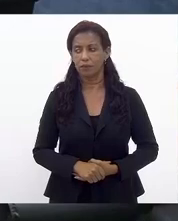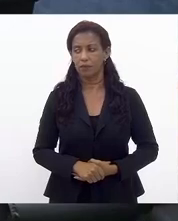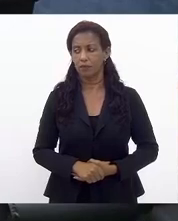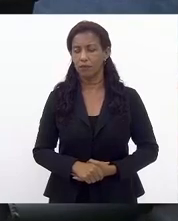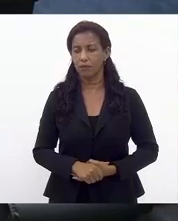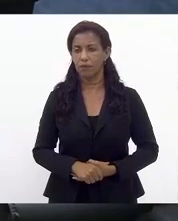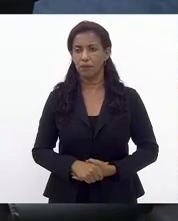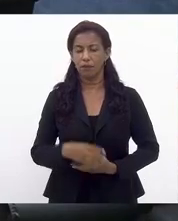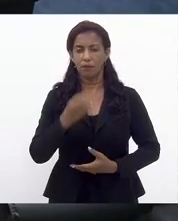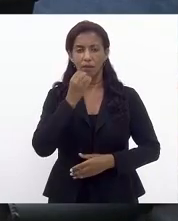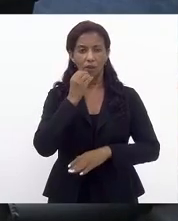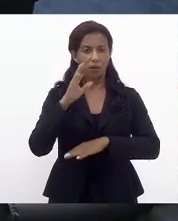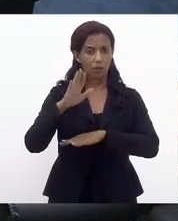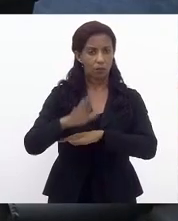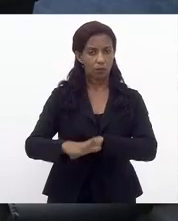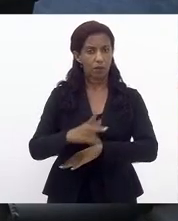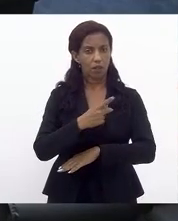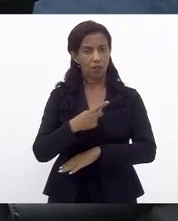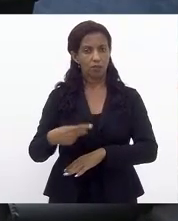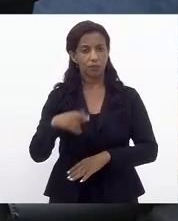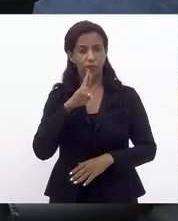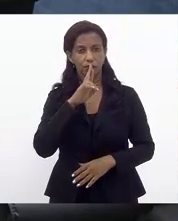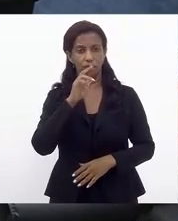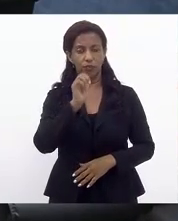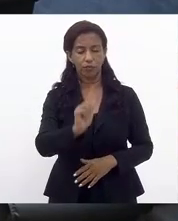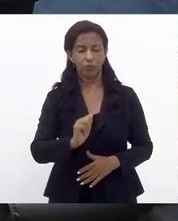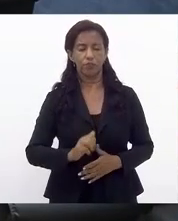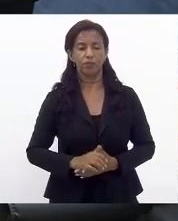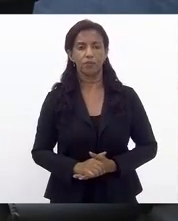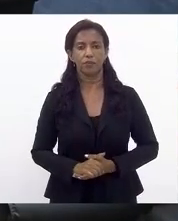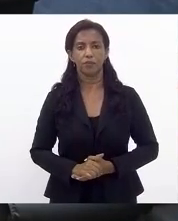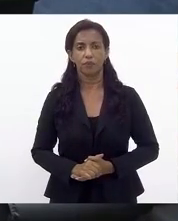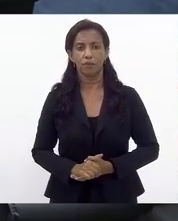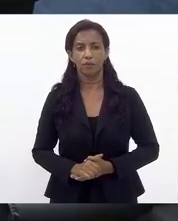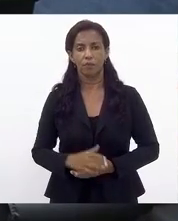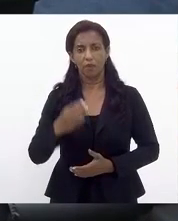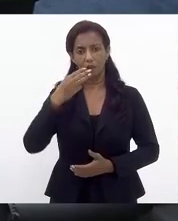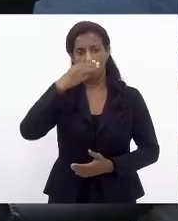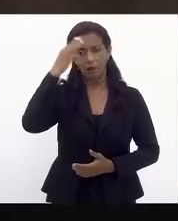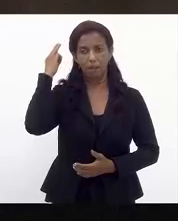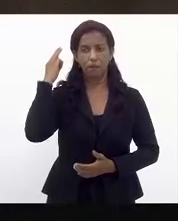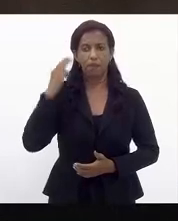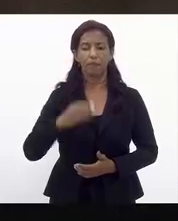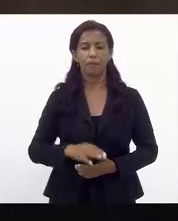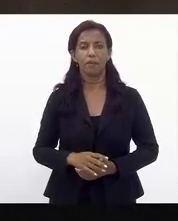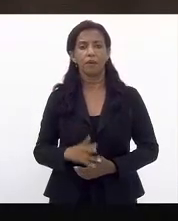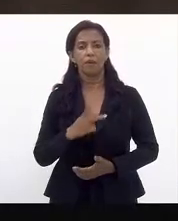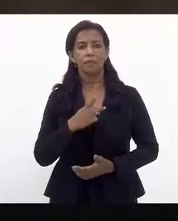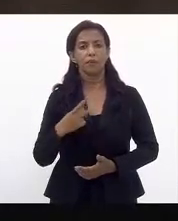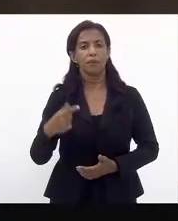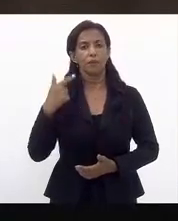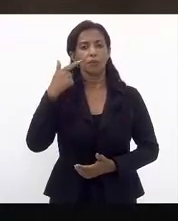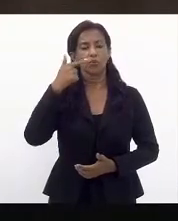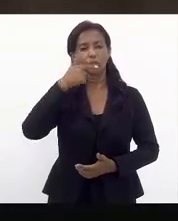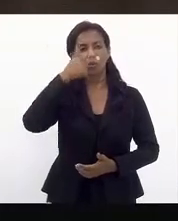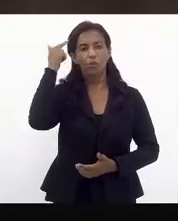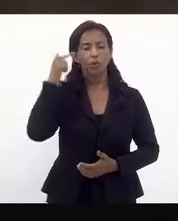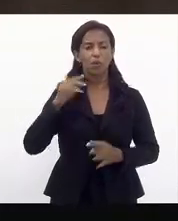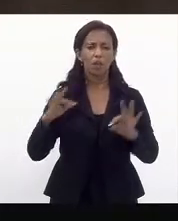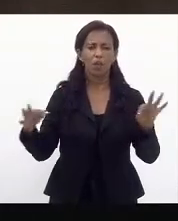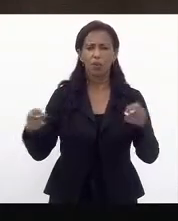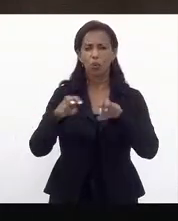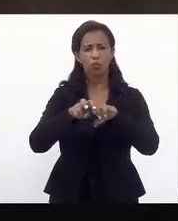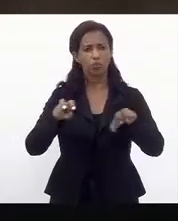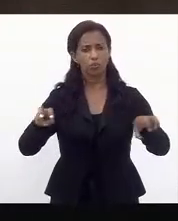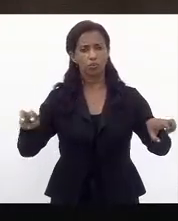Olá boa tarde boa tarde Presidente Rodrigo Amorim Márcio Pacheco e presidente dos Paulo Boa tarde os